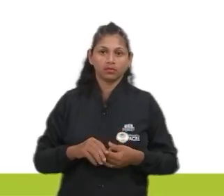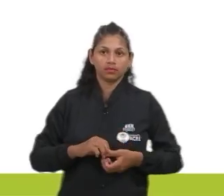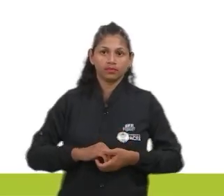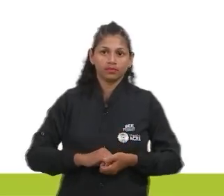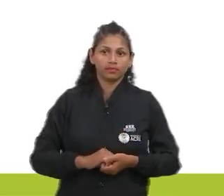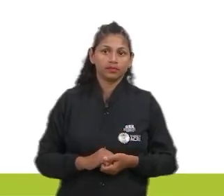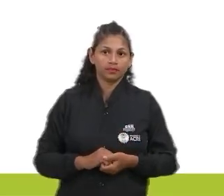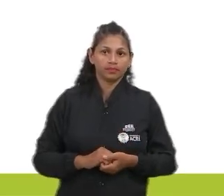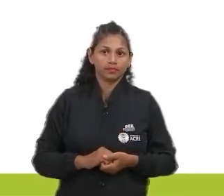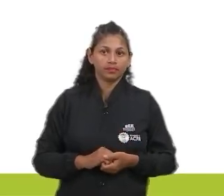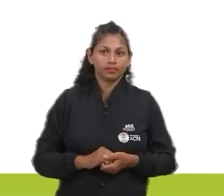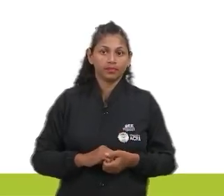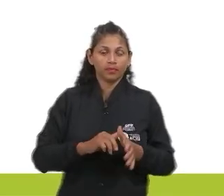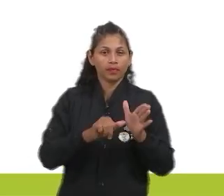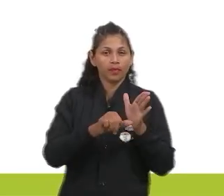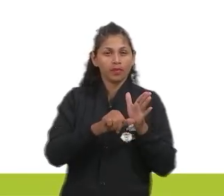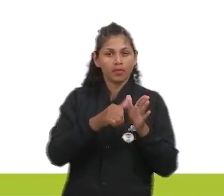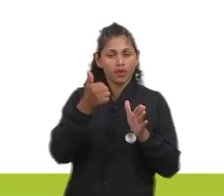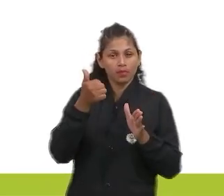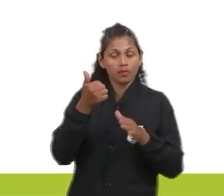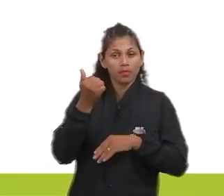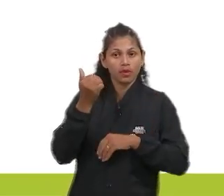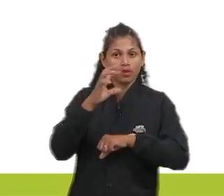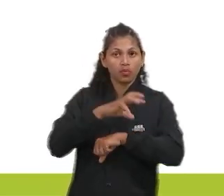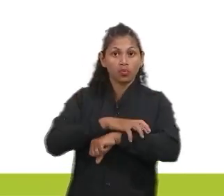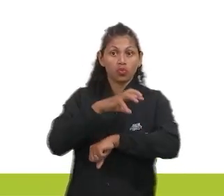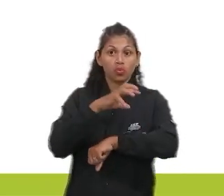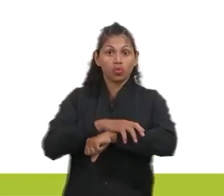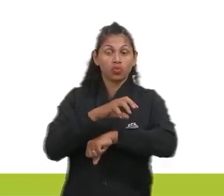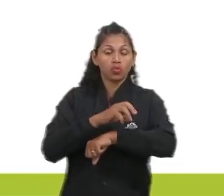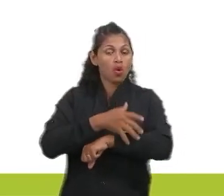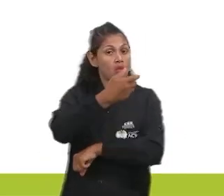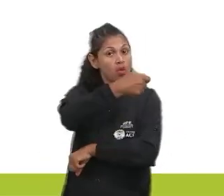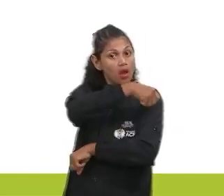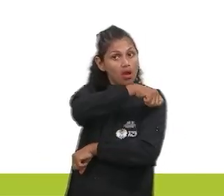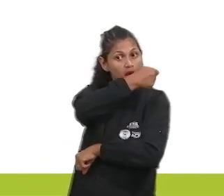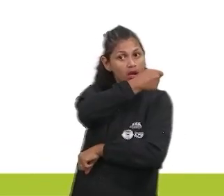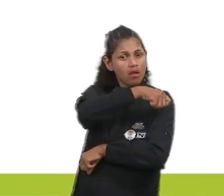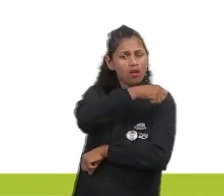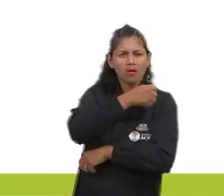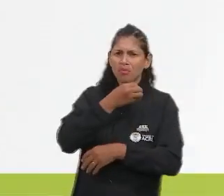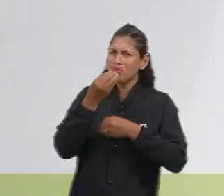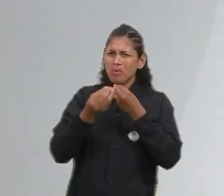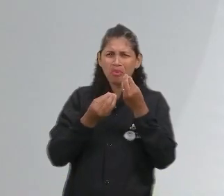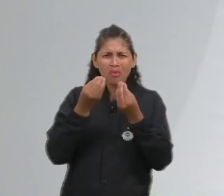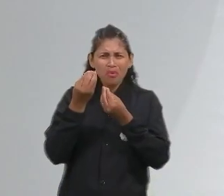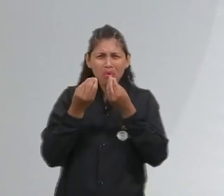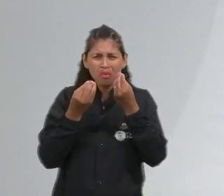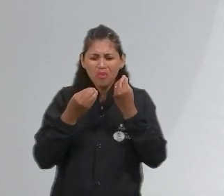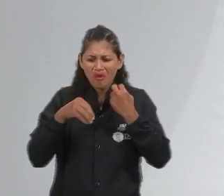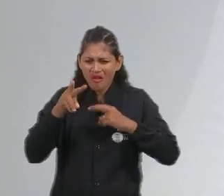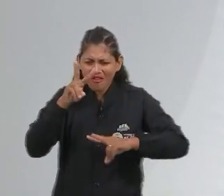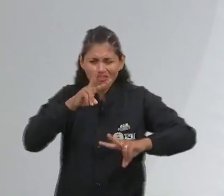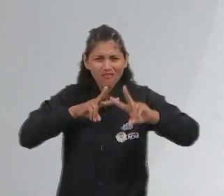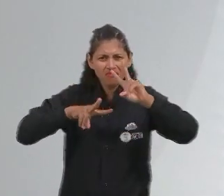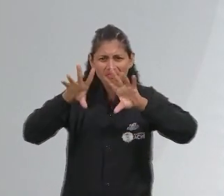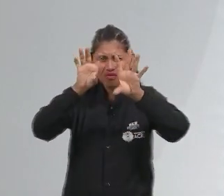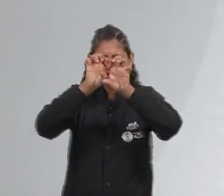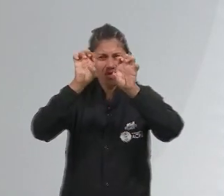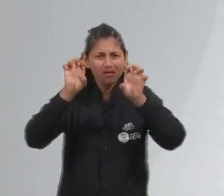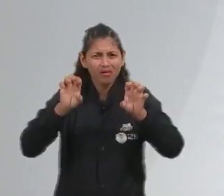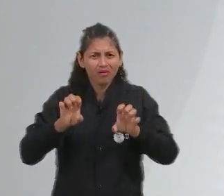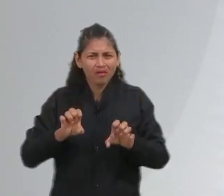Então vamos para a primeira função. Álcool. Como é que eu vou conseguir olhar lá uma estrutura